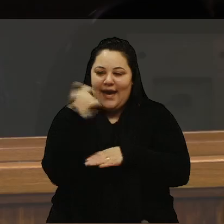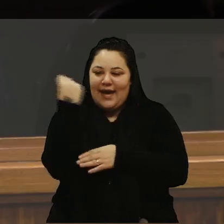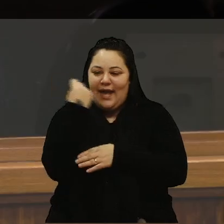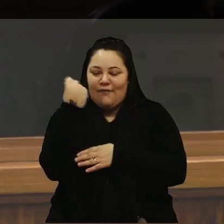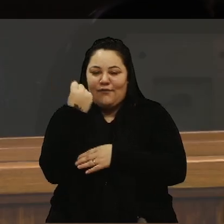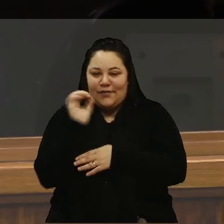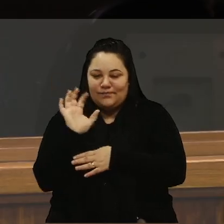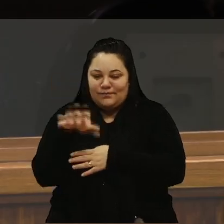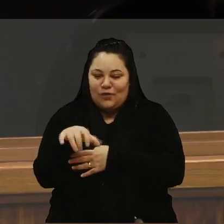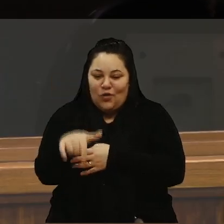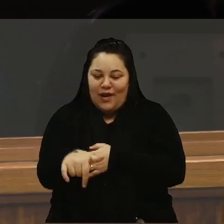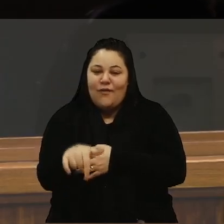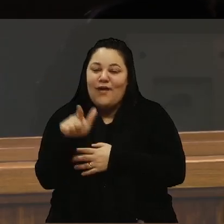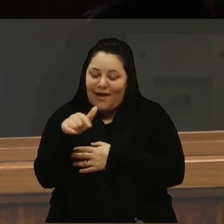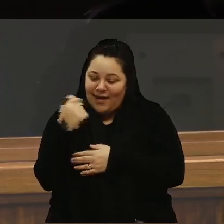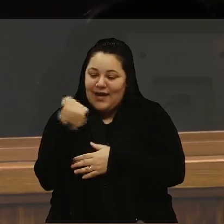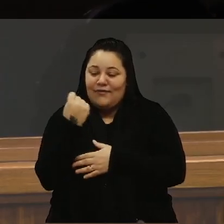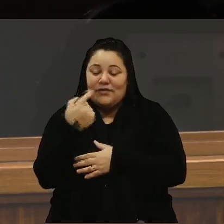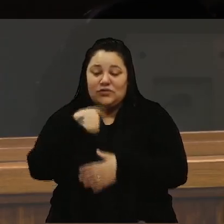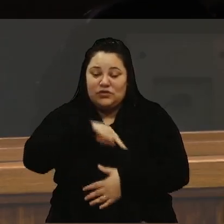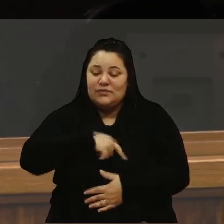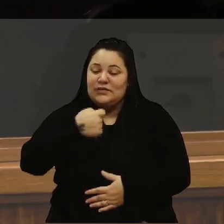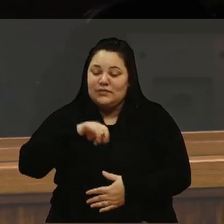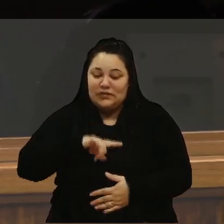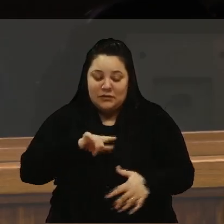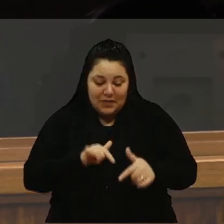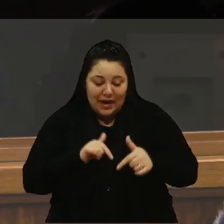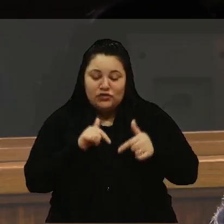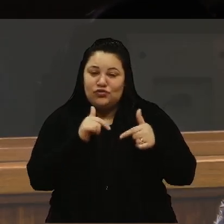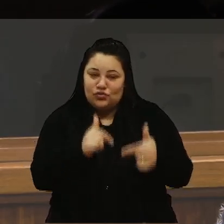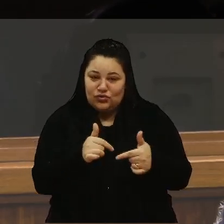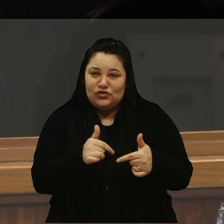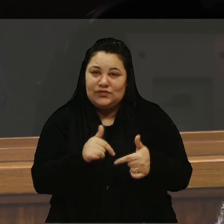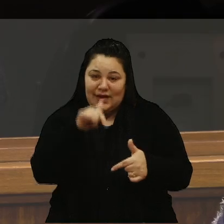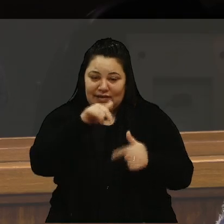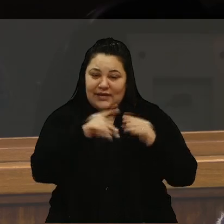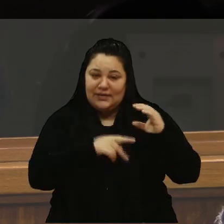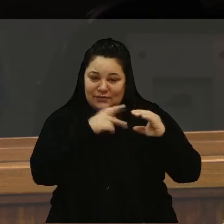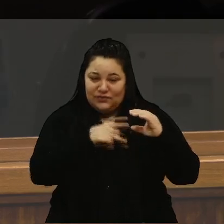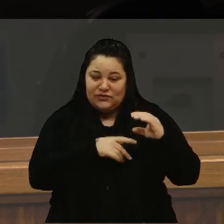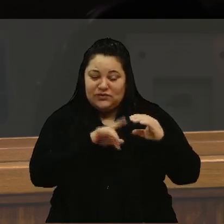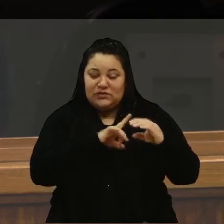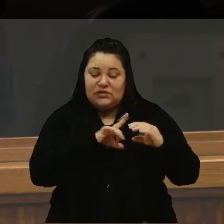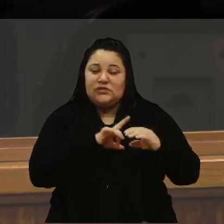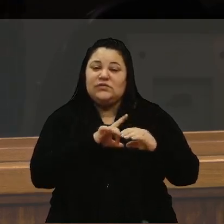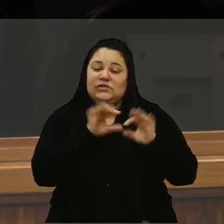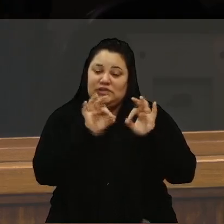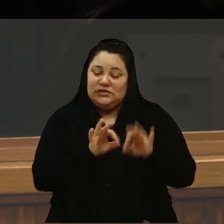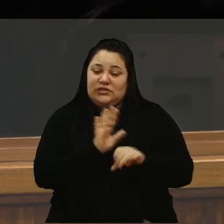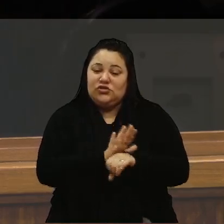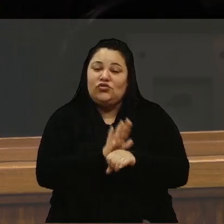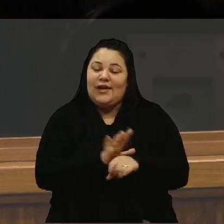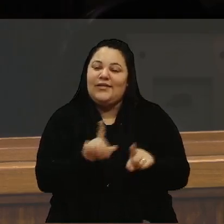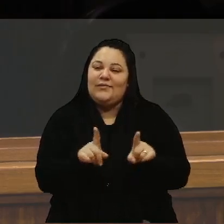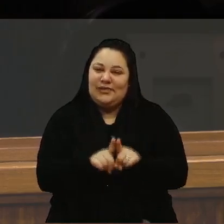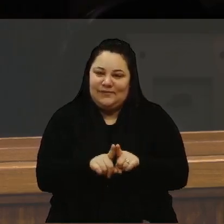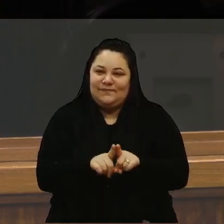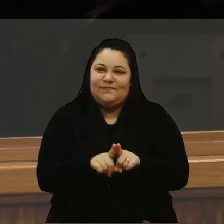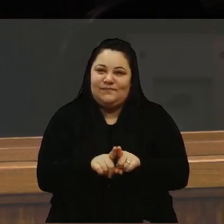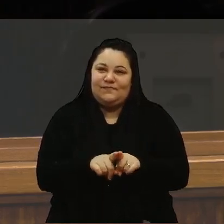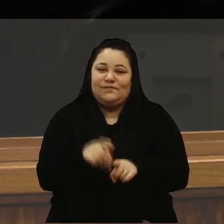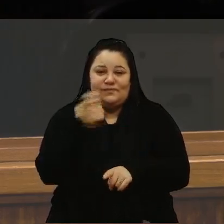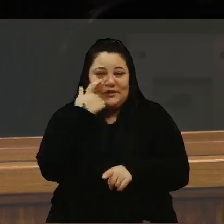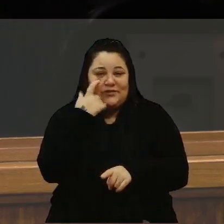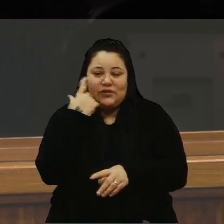região. Nós vamos, com certeza, fazer uma ação aqui desta Câmara, tenho certeza que é ajudado por muitos, para ir atrás de